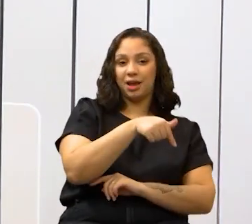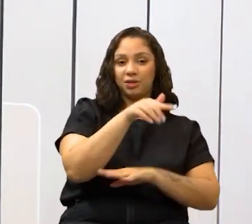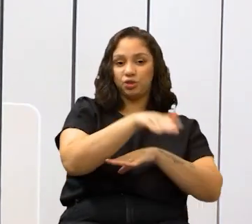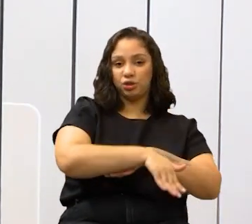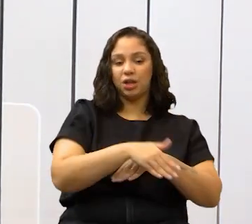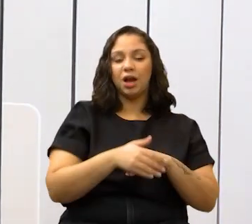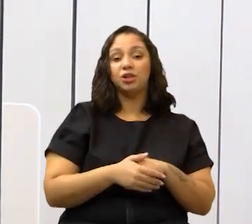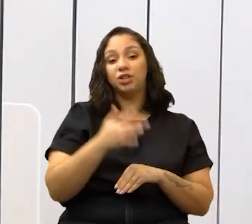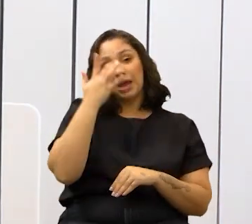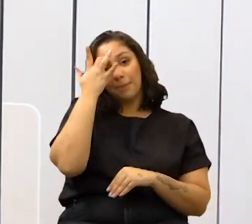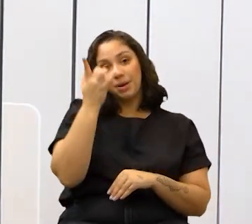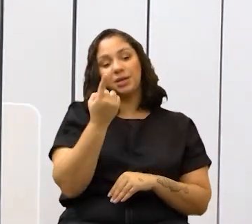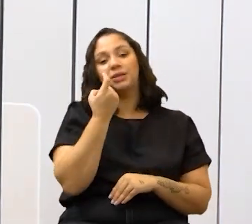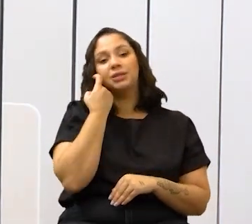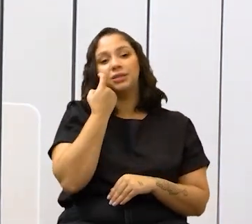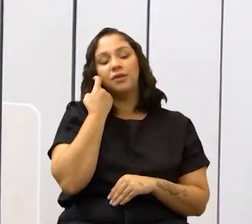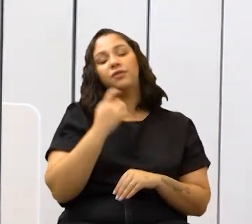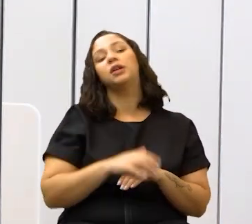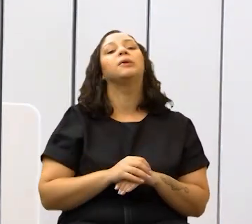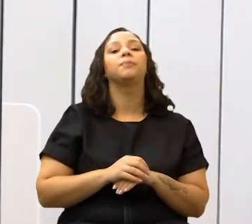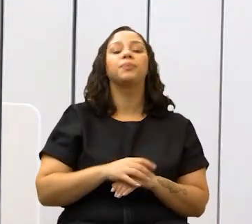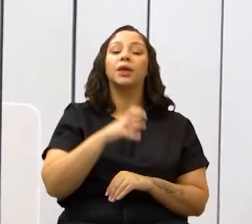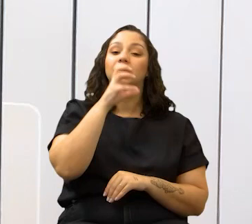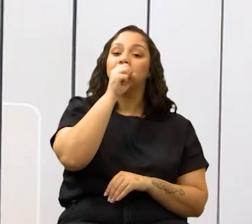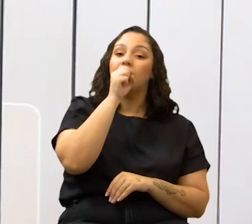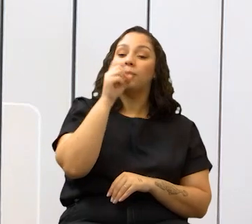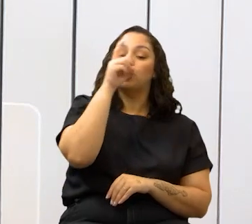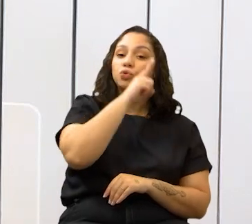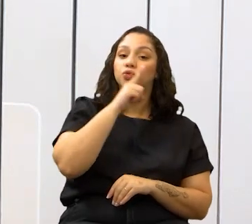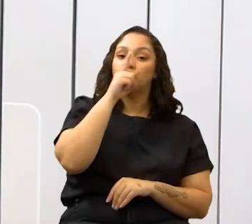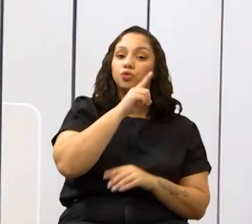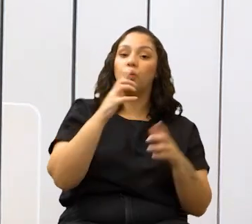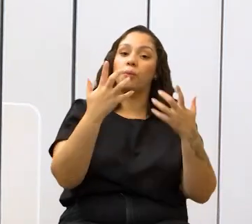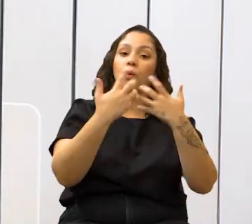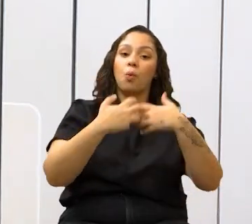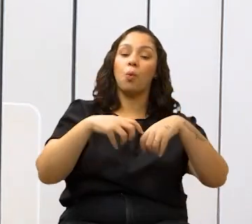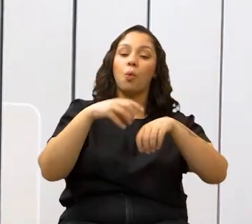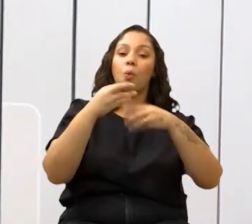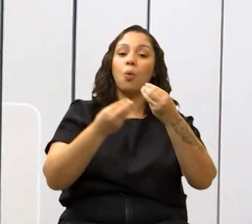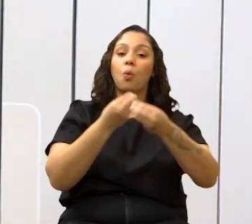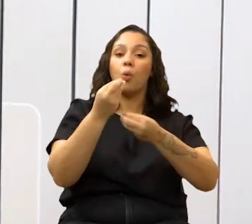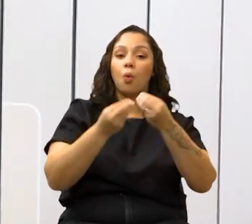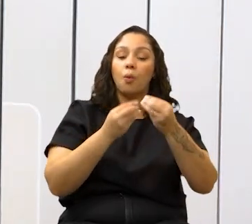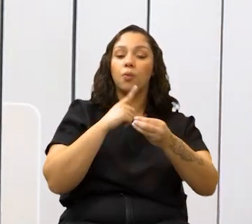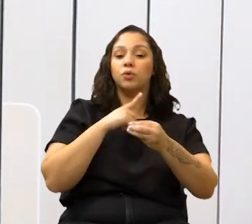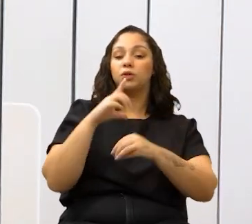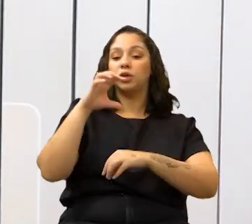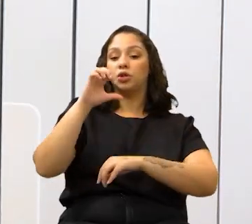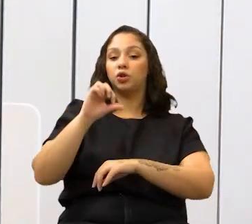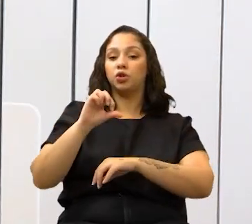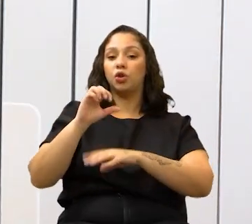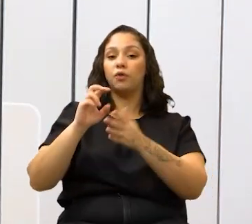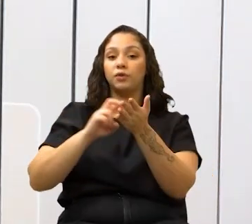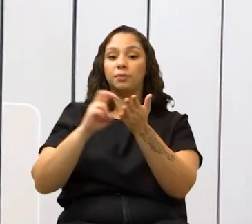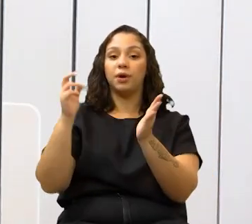tarde, isso amanhã na sexta-feira. No fim de semana, funcionamento da torre, das 9 horas da